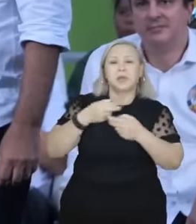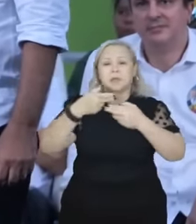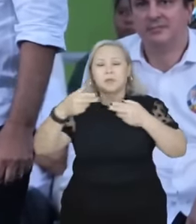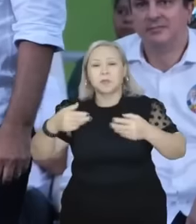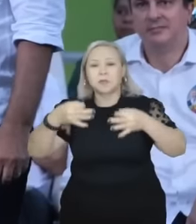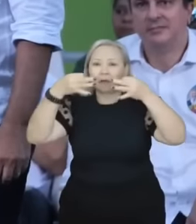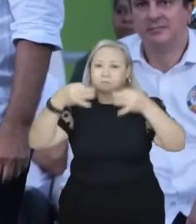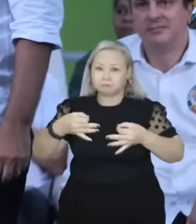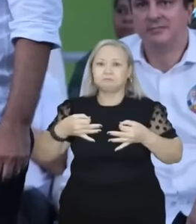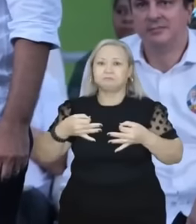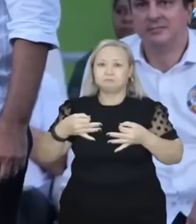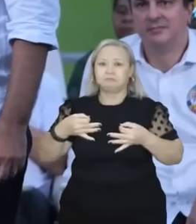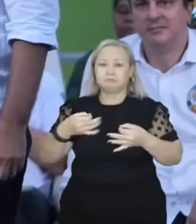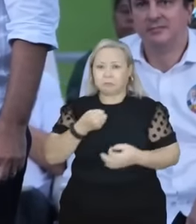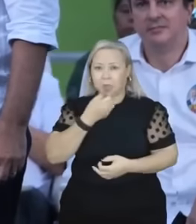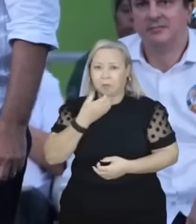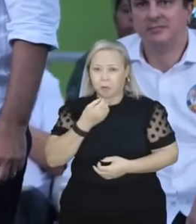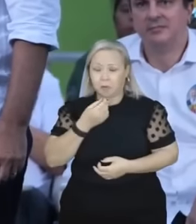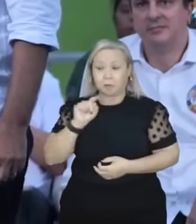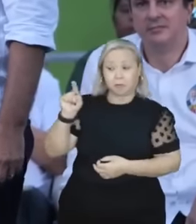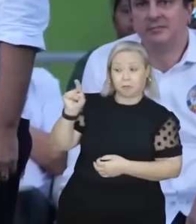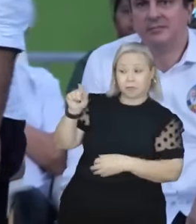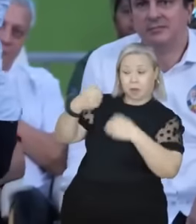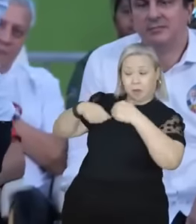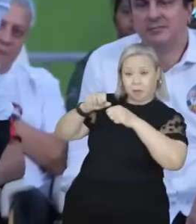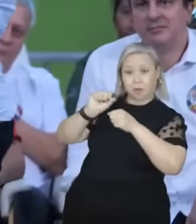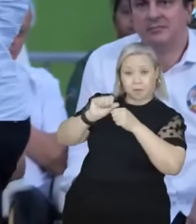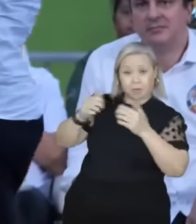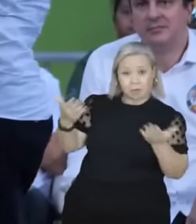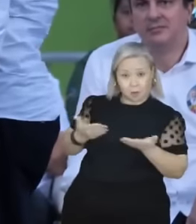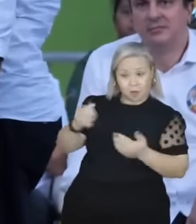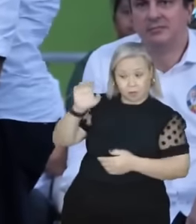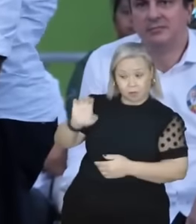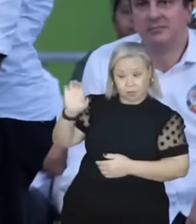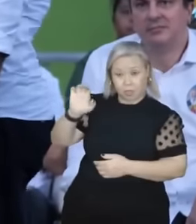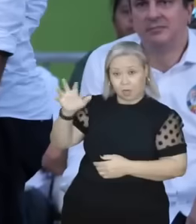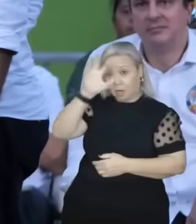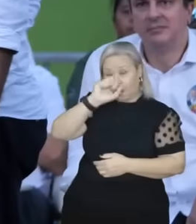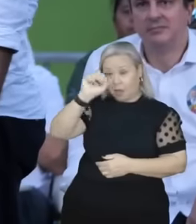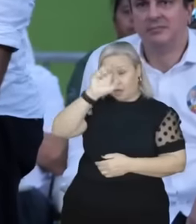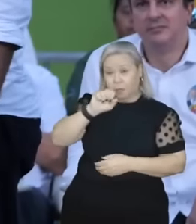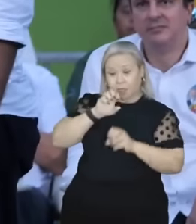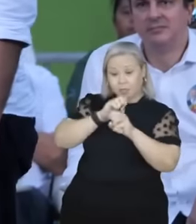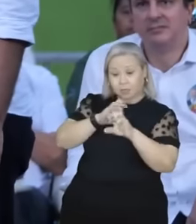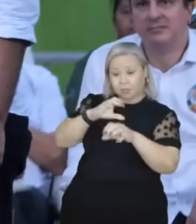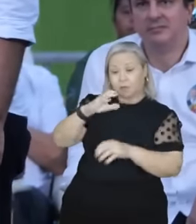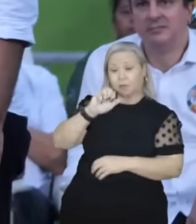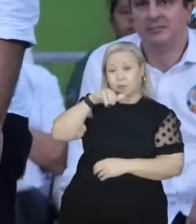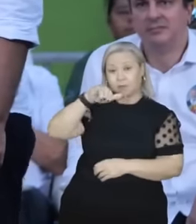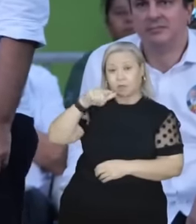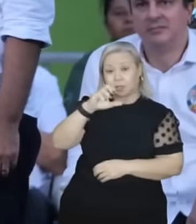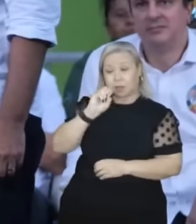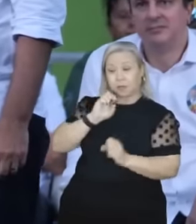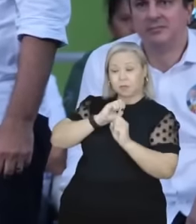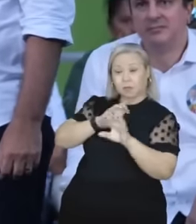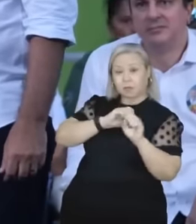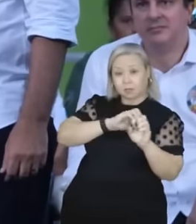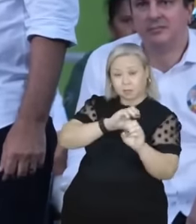precisa fazer é aprender uma lição que o Camilo está nos ensinando. Você não precisa falar a